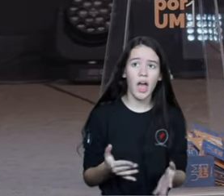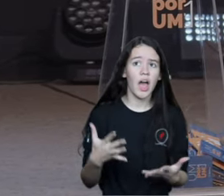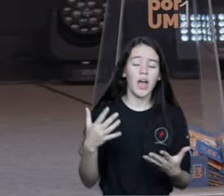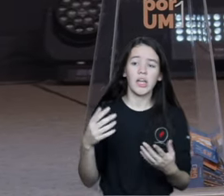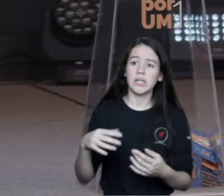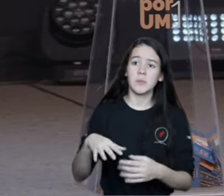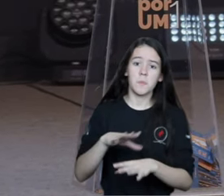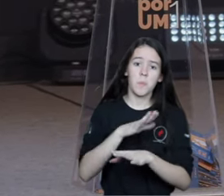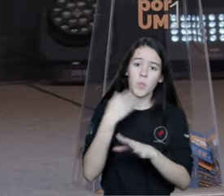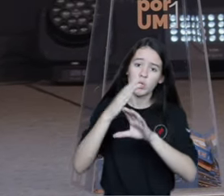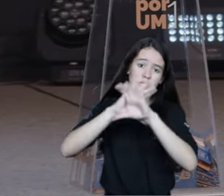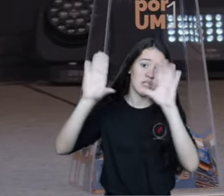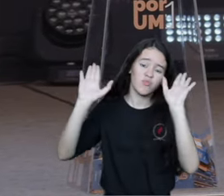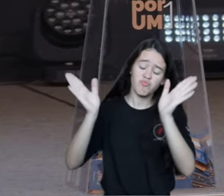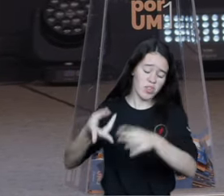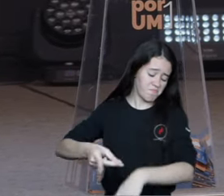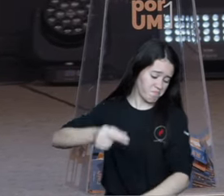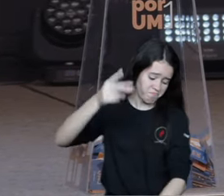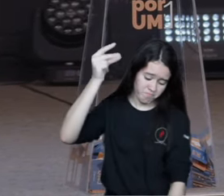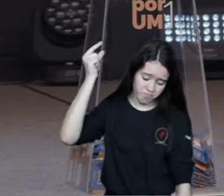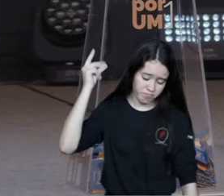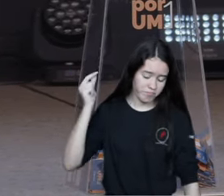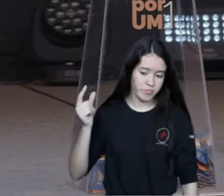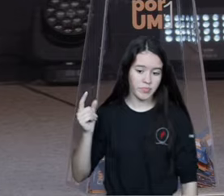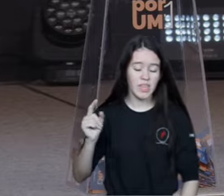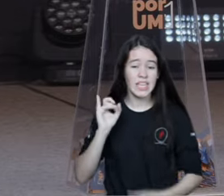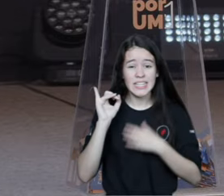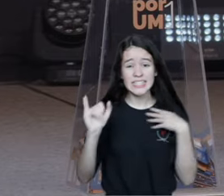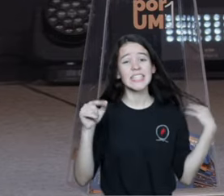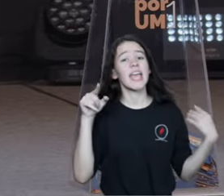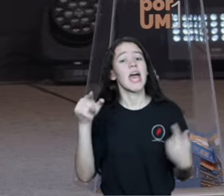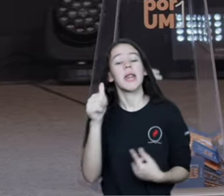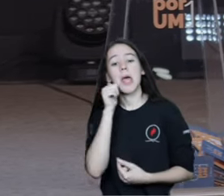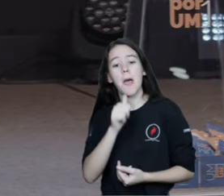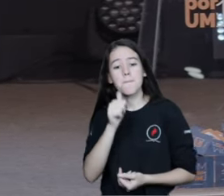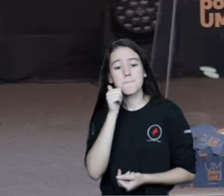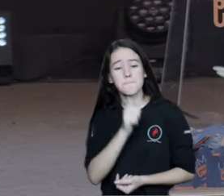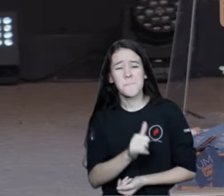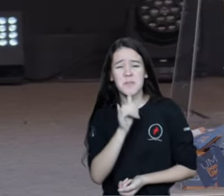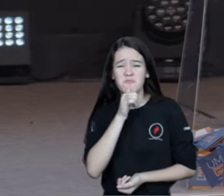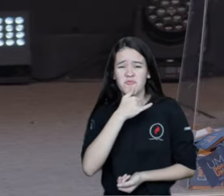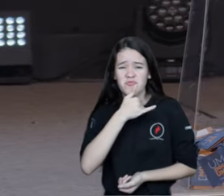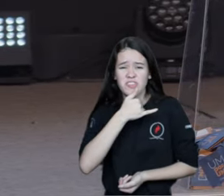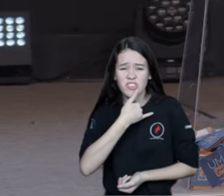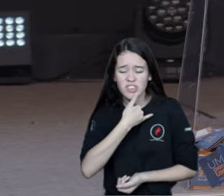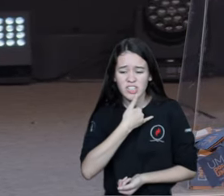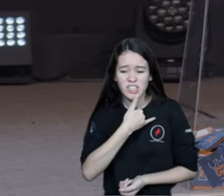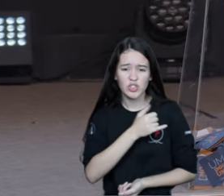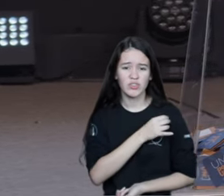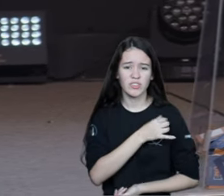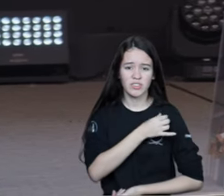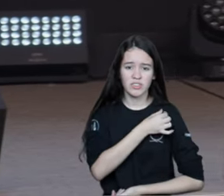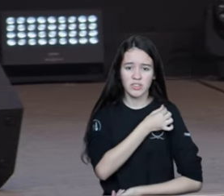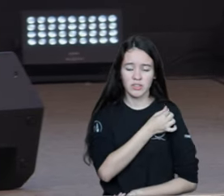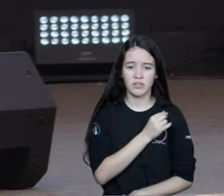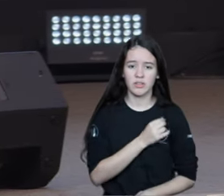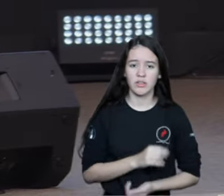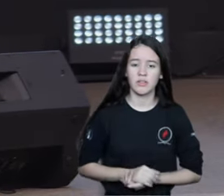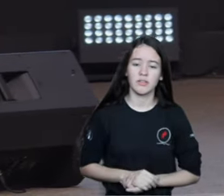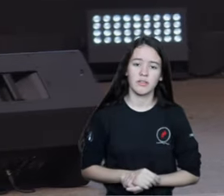há muito tempo se ela fosse uma mulher que se entregasse ao dia o problema